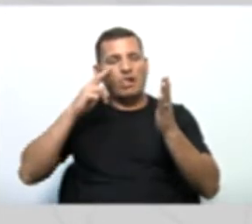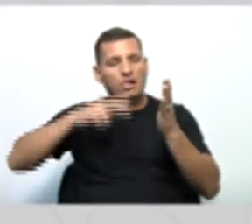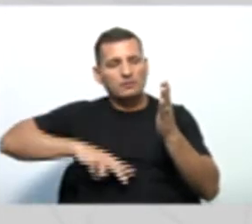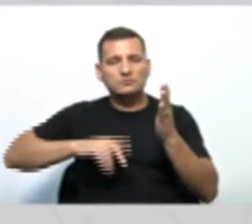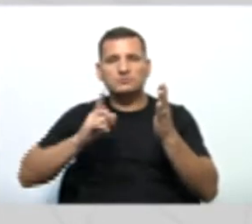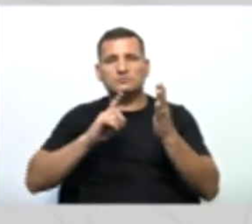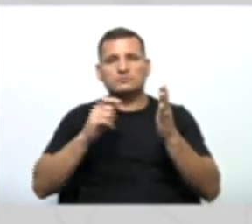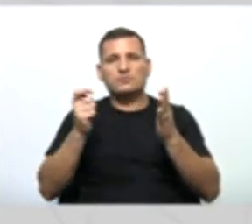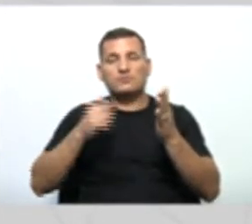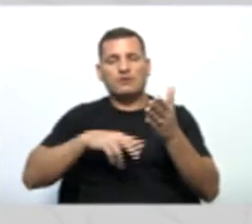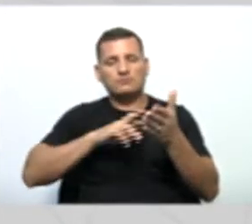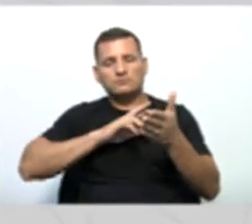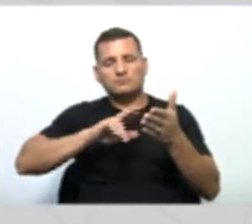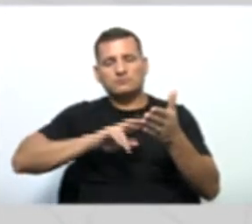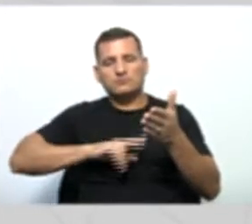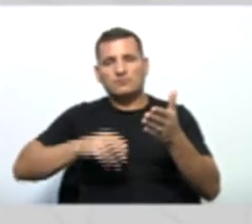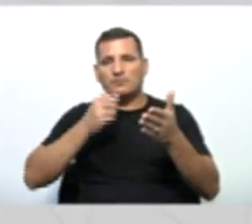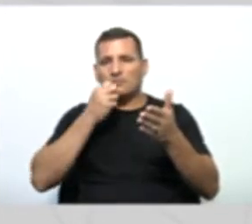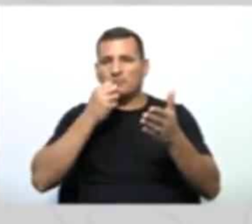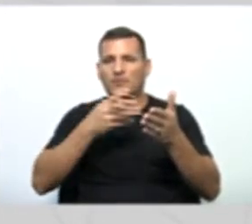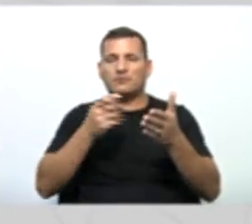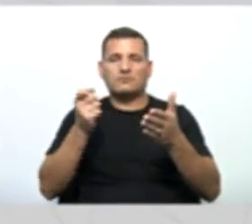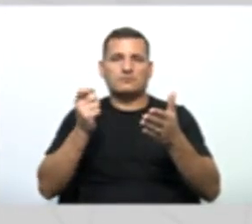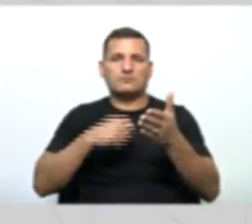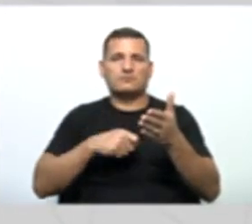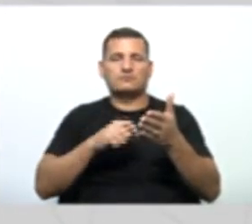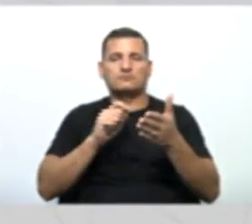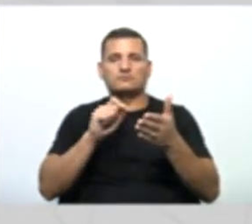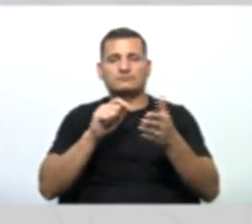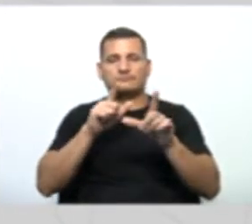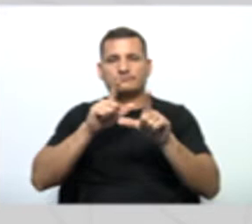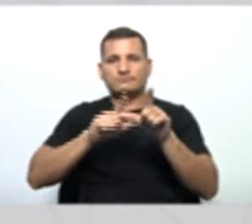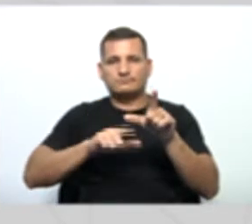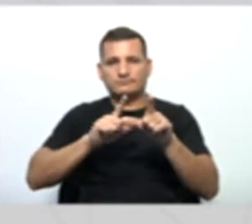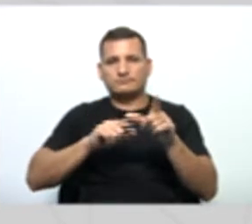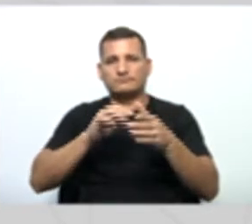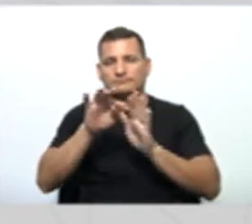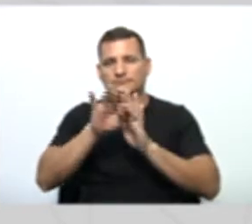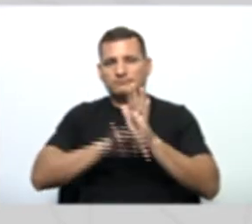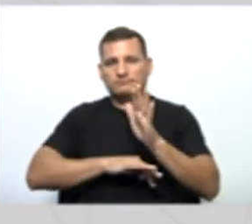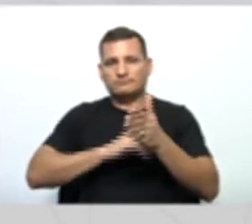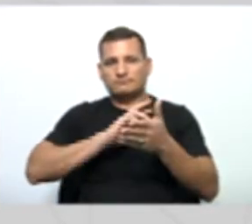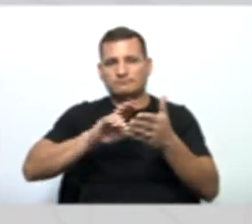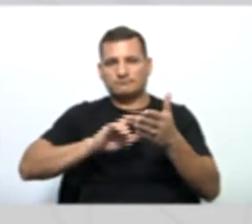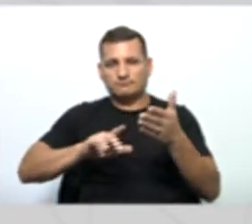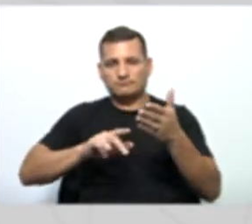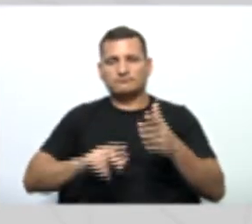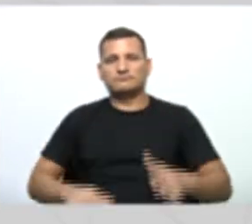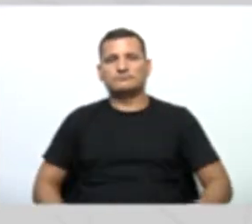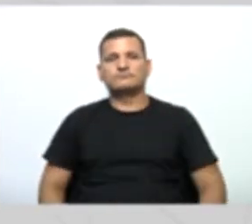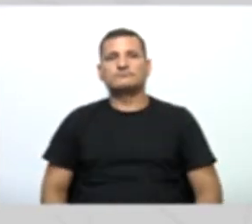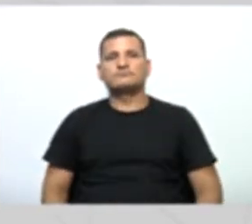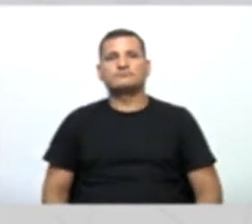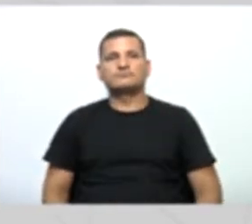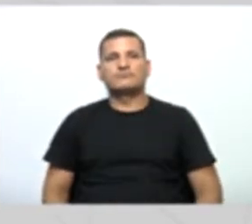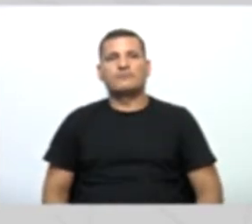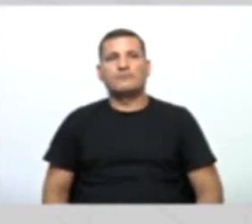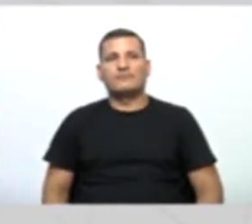consegue diferenciar muito bem os elementos textuais. É isso aí. Então assim, ó,